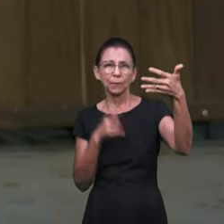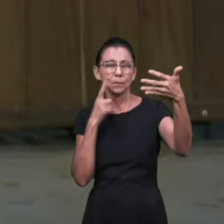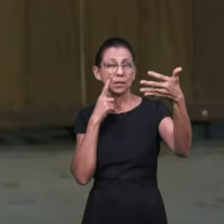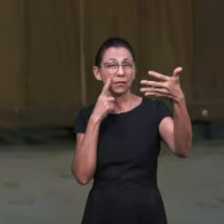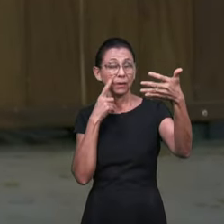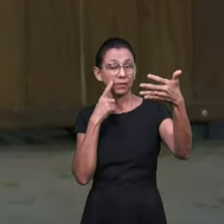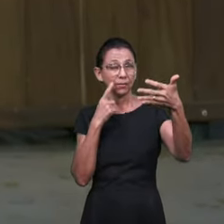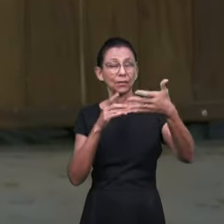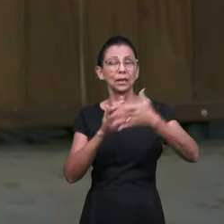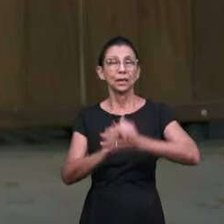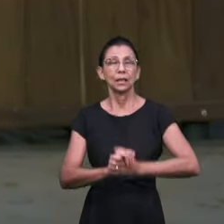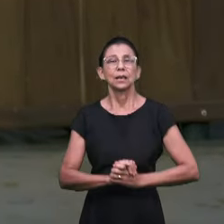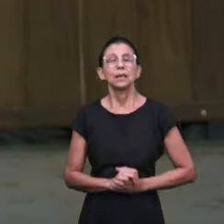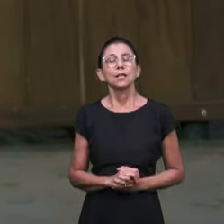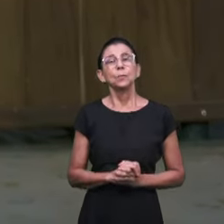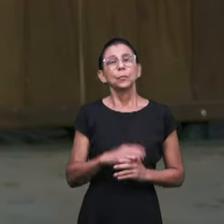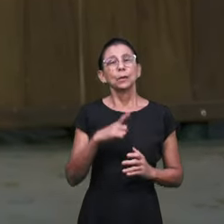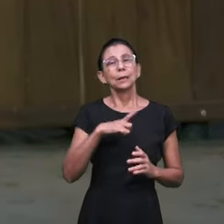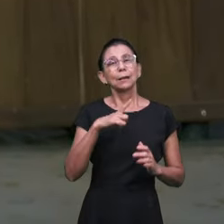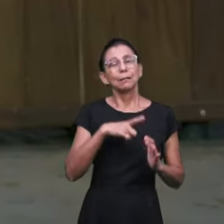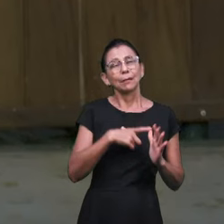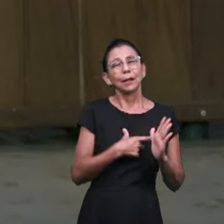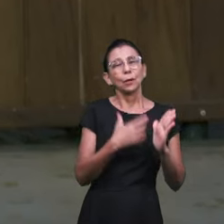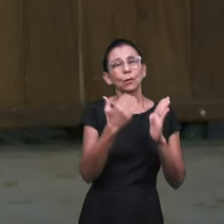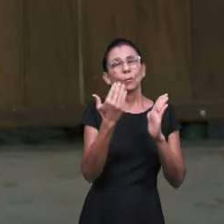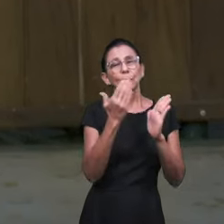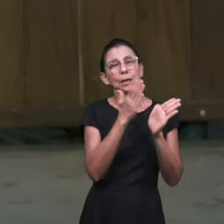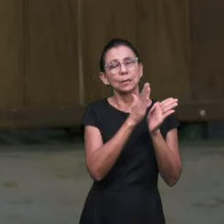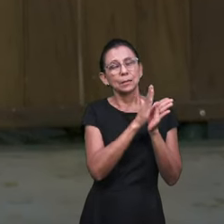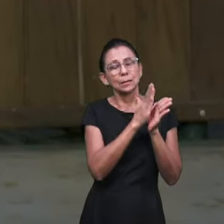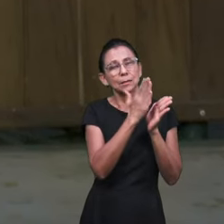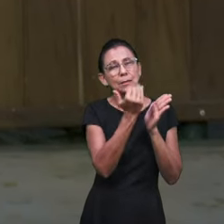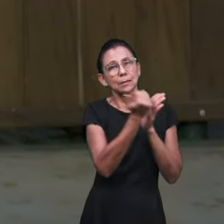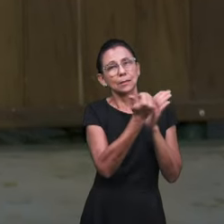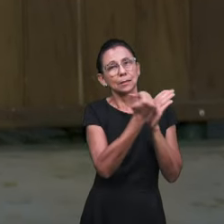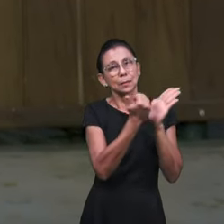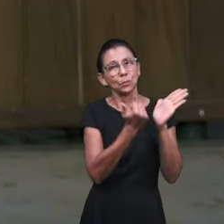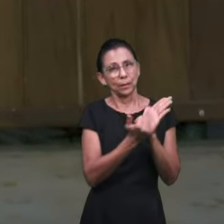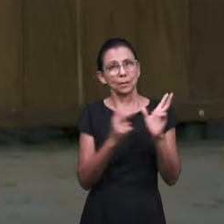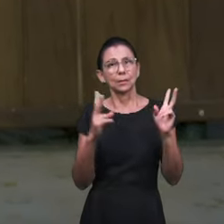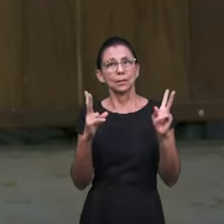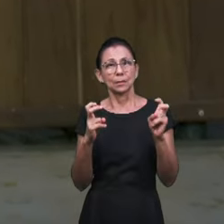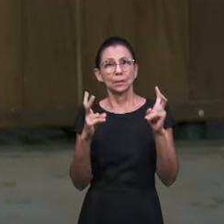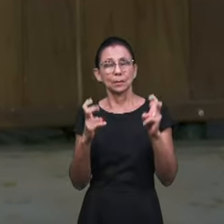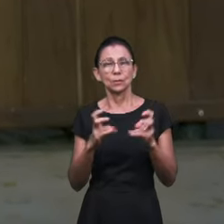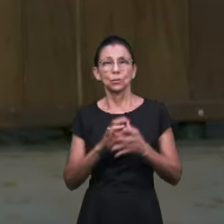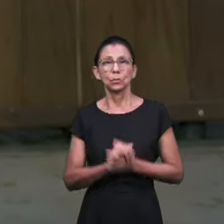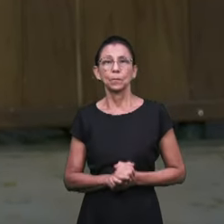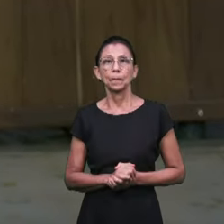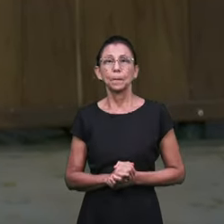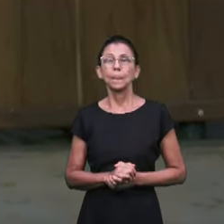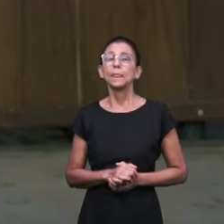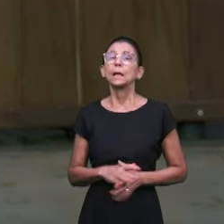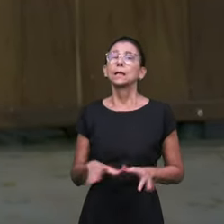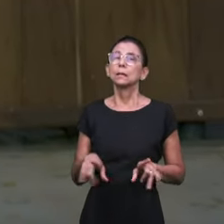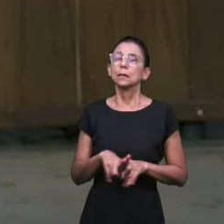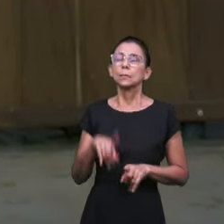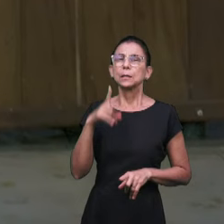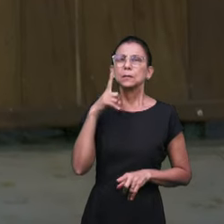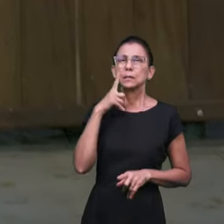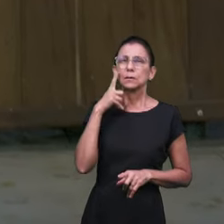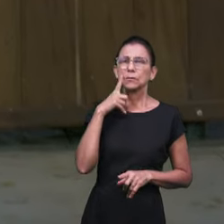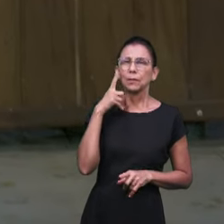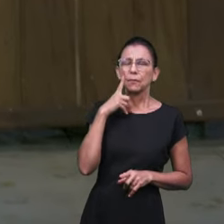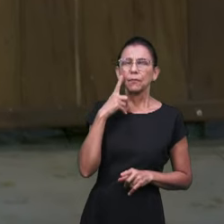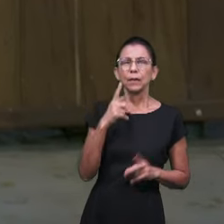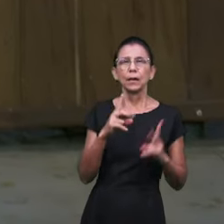a sequência dos assuntos, né? Então, ali no nosso canal você vai ver inclusive pessoas ali comentando a respeito dos